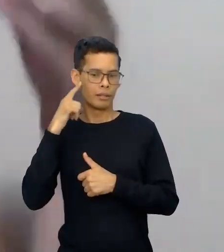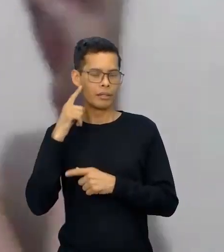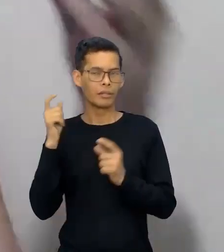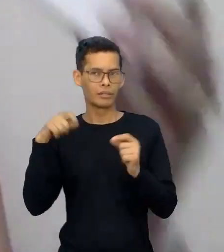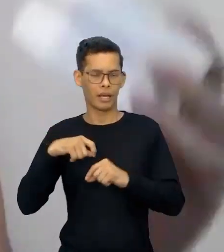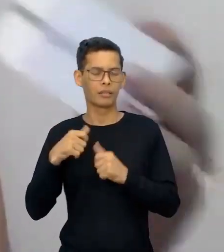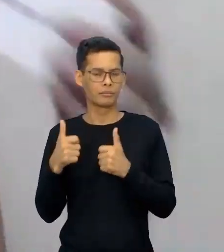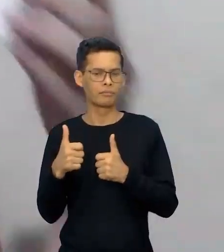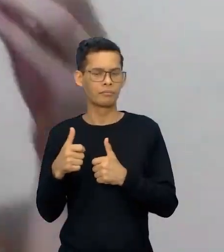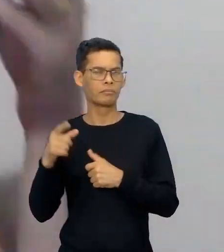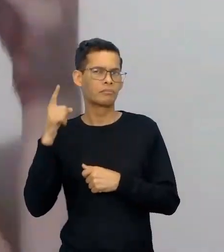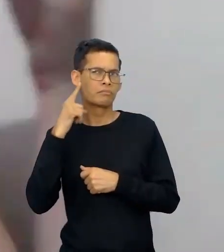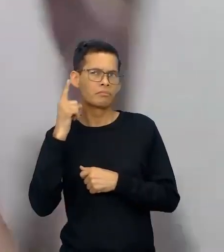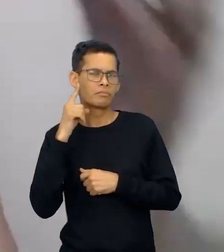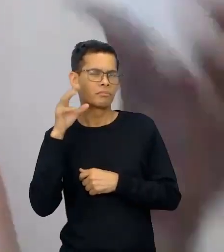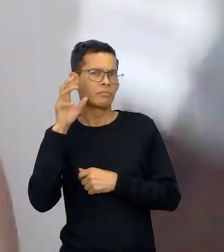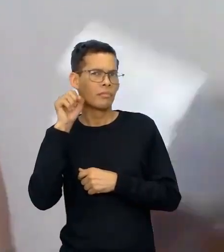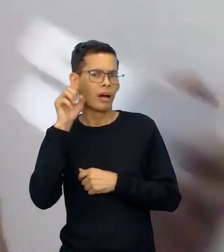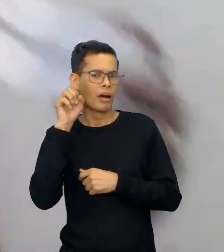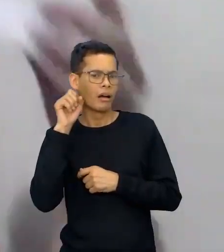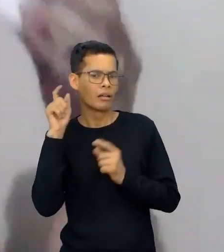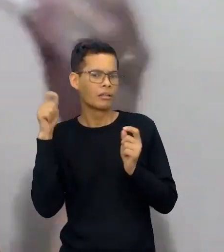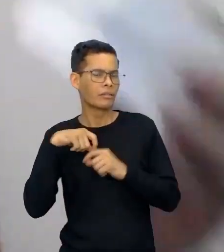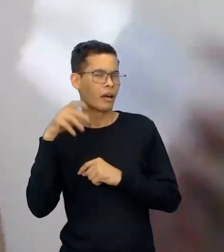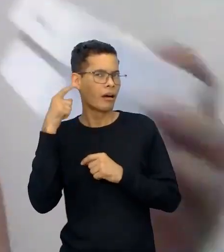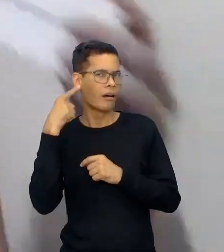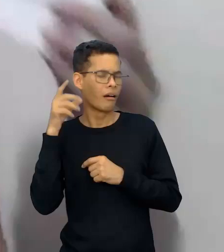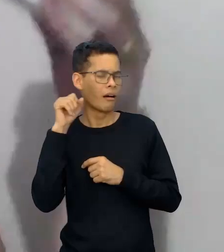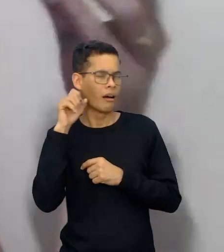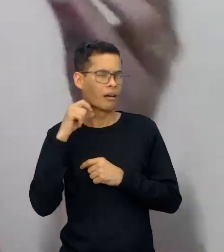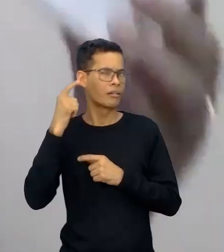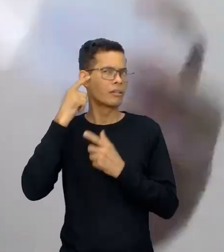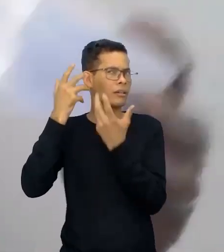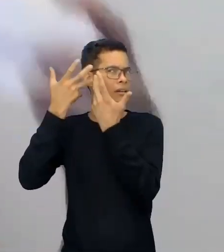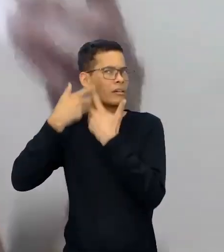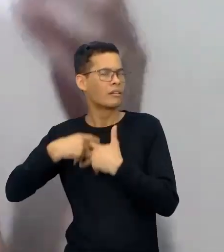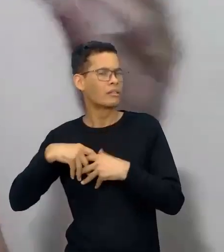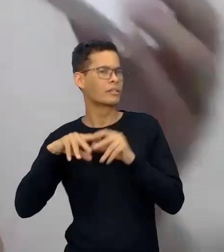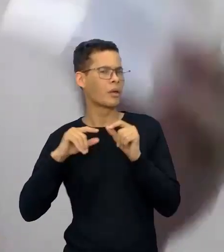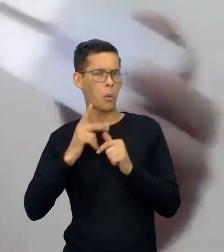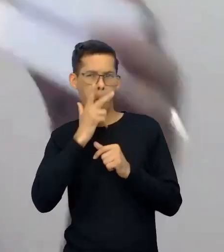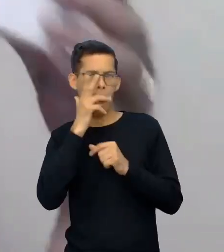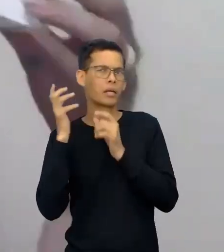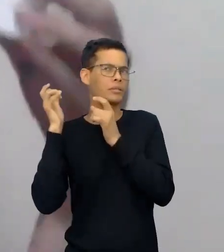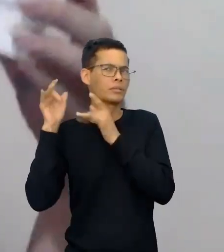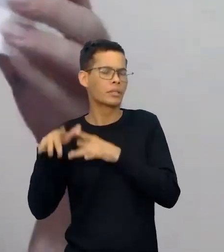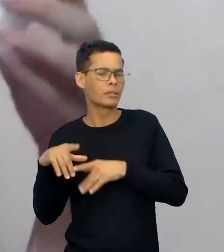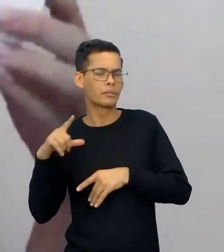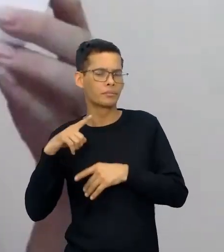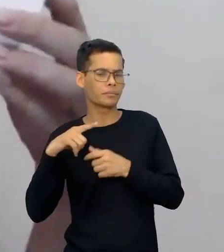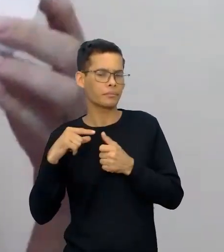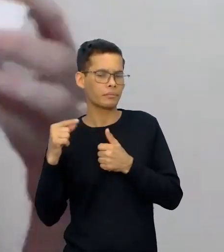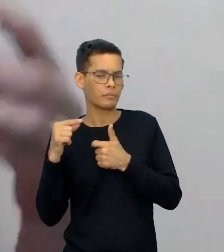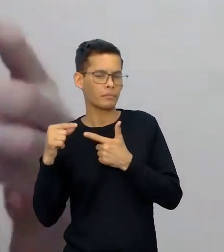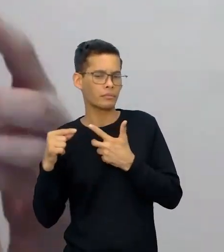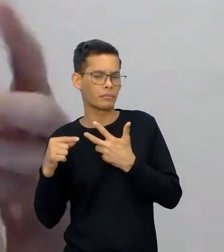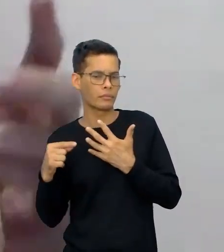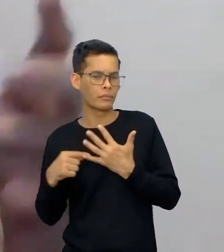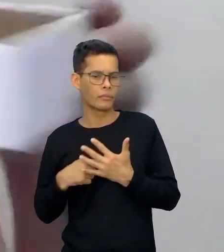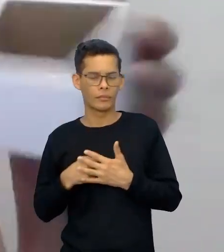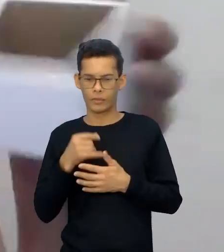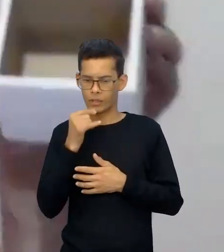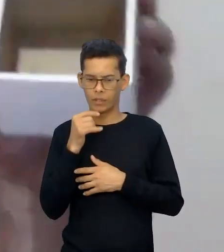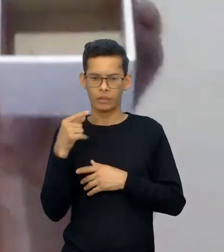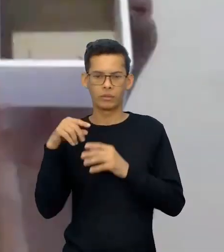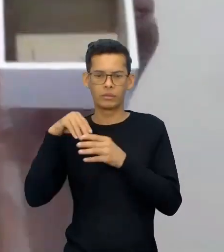ideia. Ele vai ouvir, a partir do barulho ele vai pensar, eu acho que tem isso, eu acho que tem aquilo. O que eu coloquei nessa